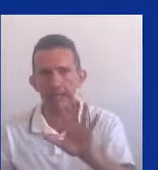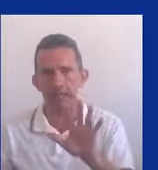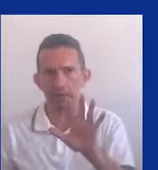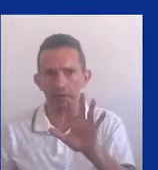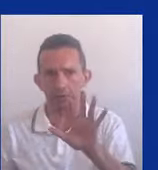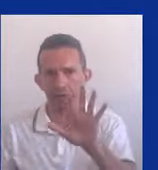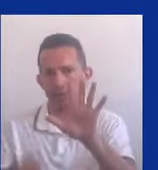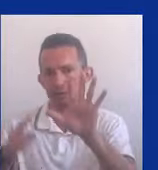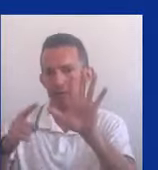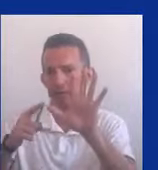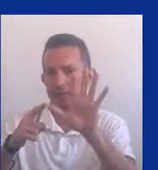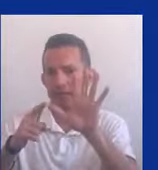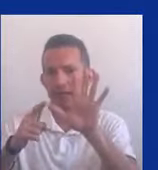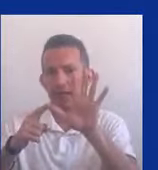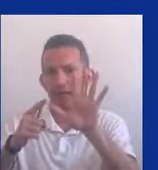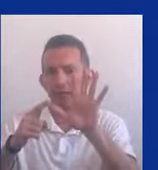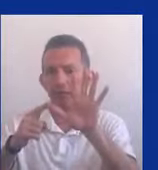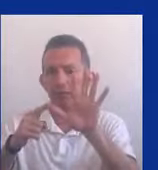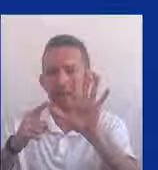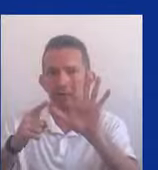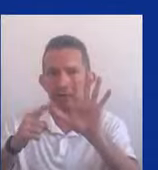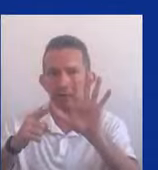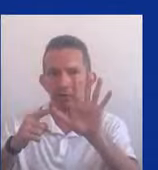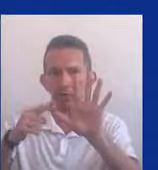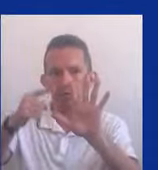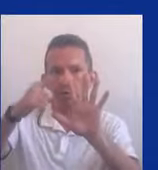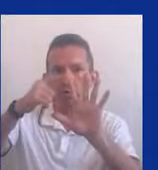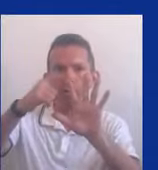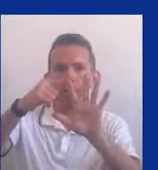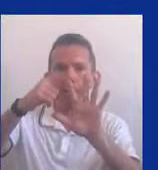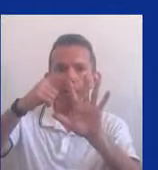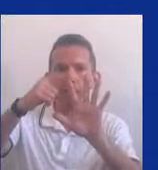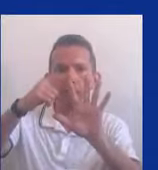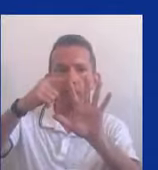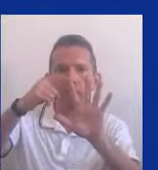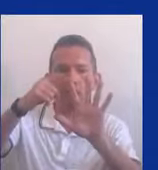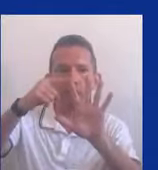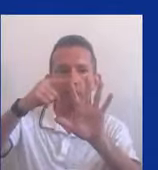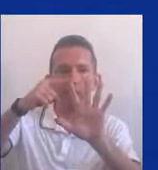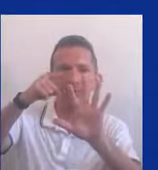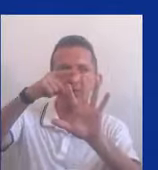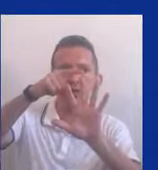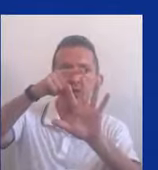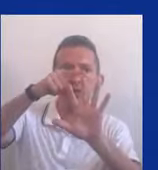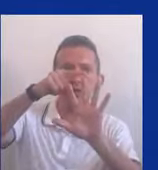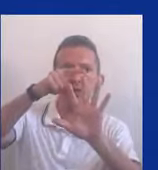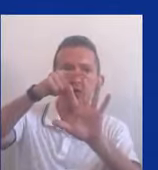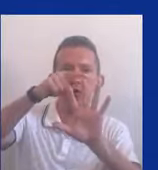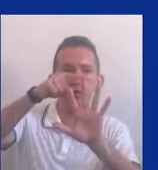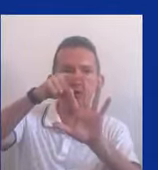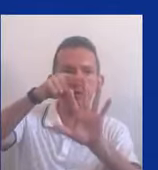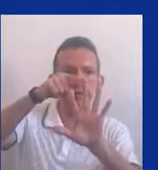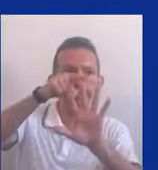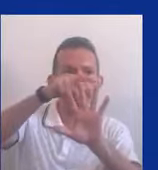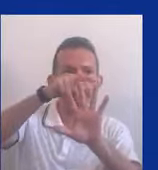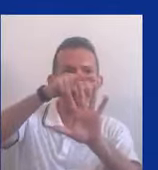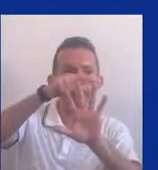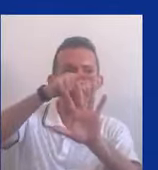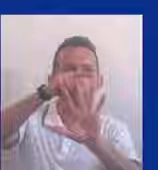só analisar quais são elas. Ó, aí tu pensa, retículo plasmático, complexo de Golgi,